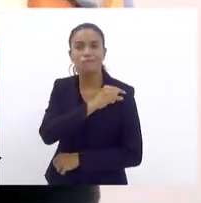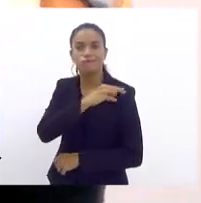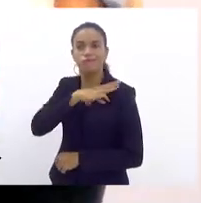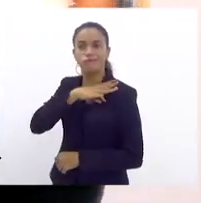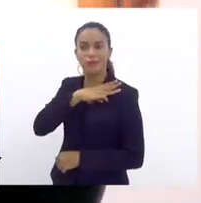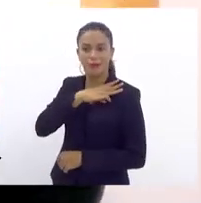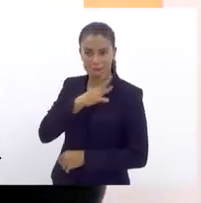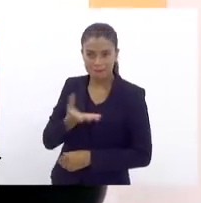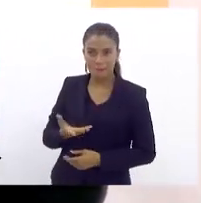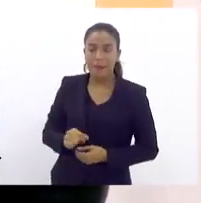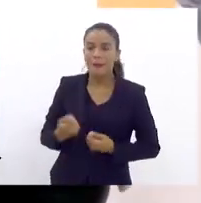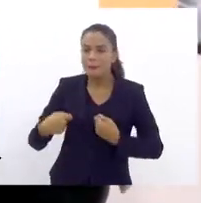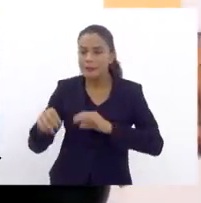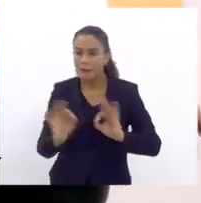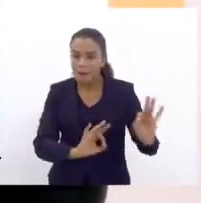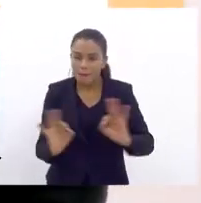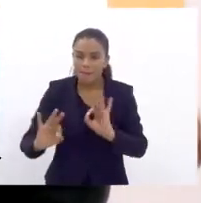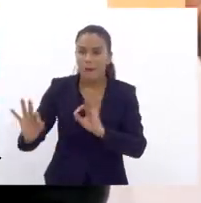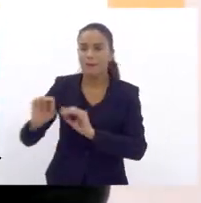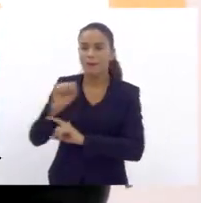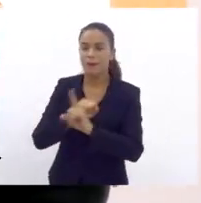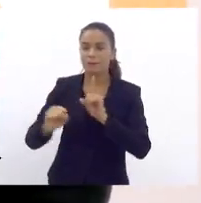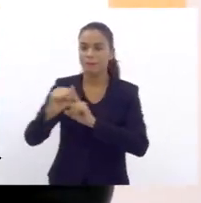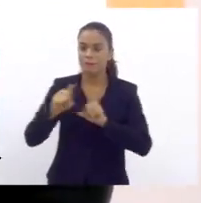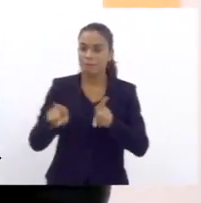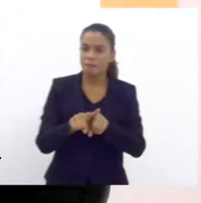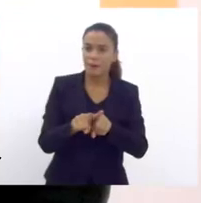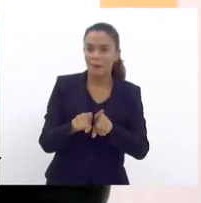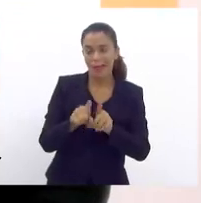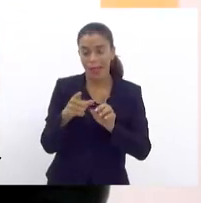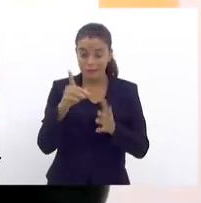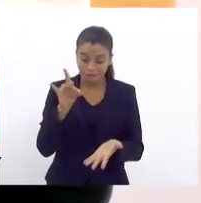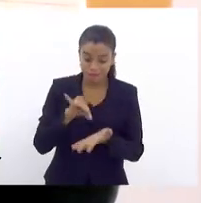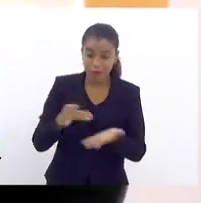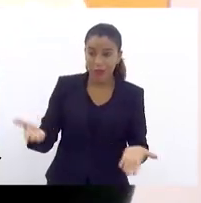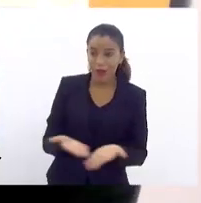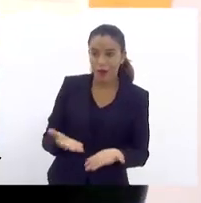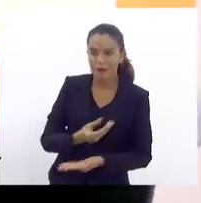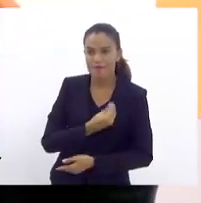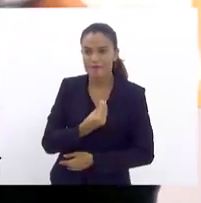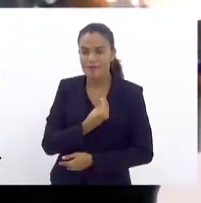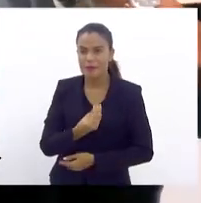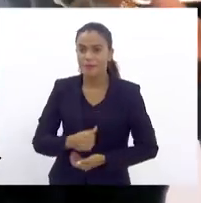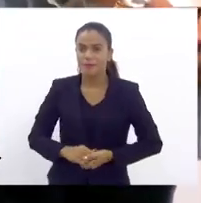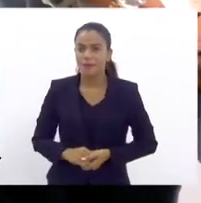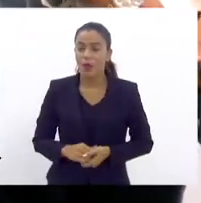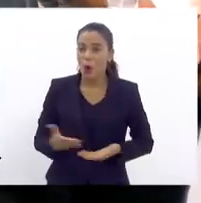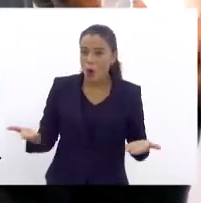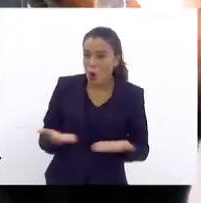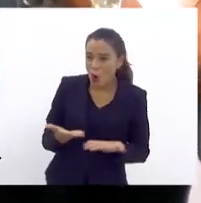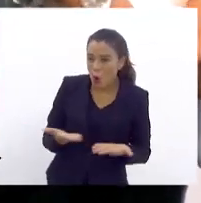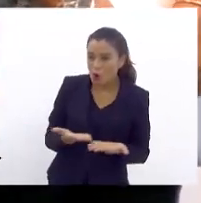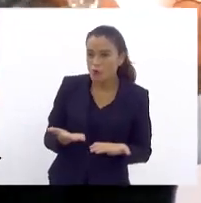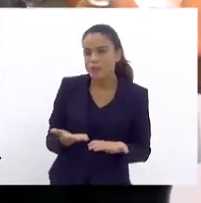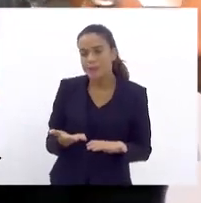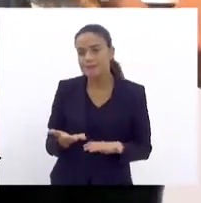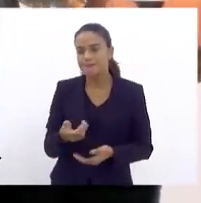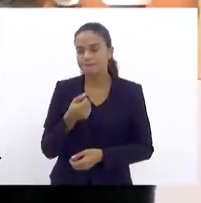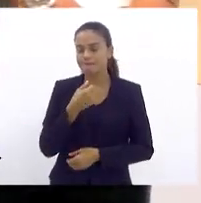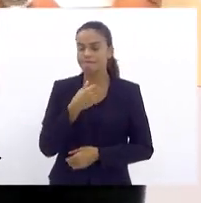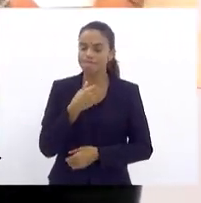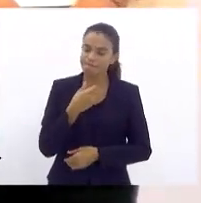né então a gente tem que preparar a sociedade para essa realidade e hoje em dia